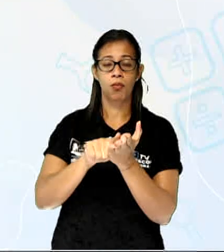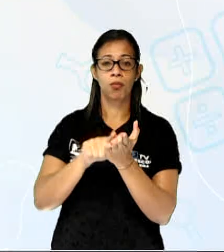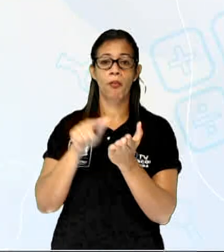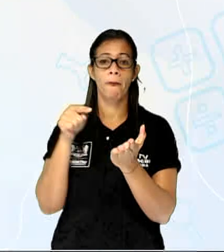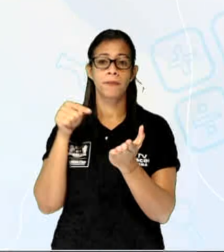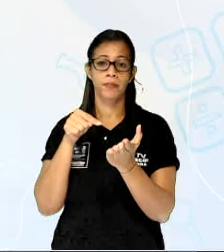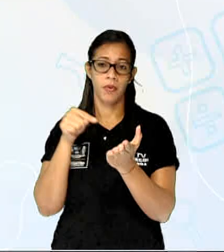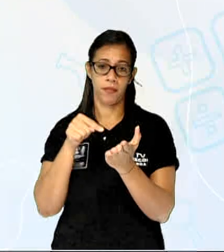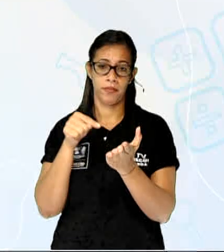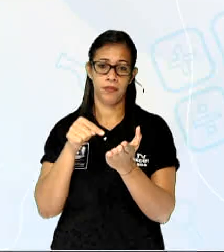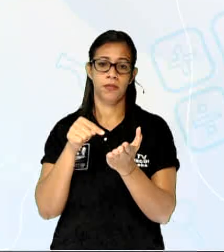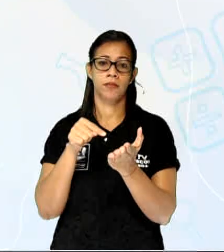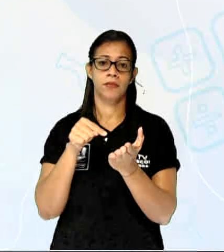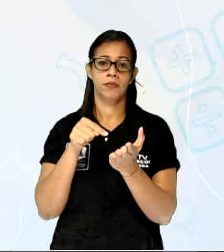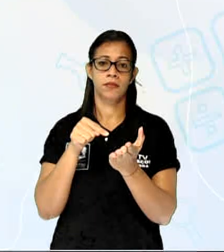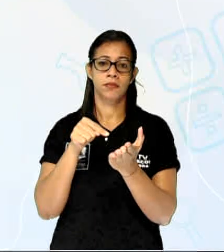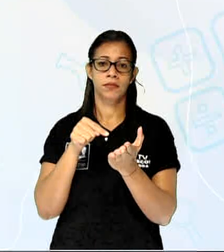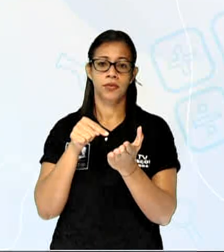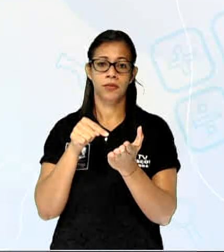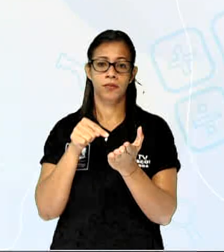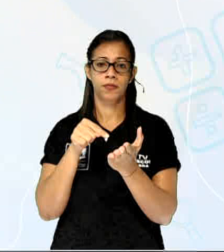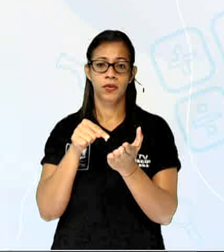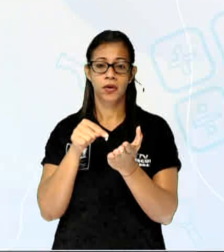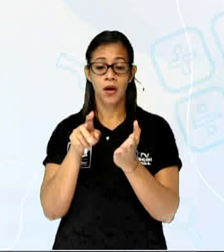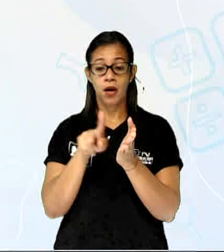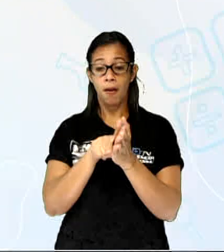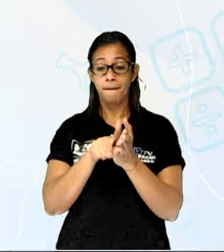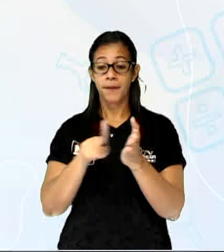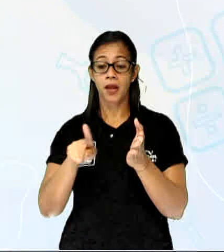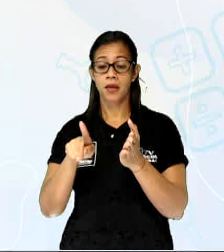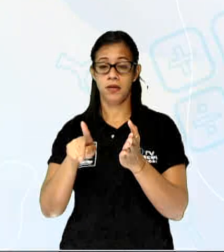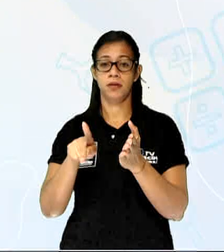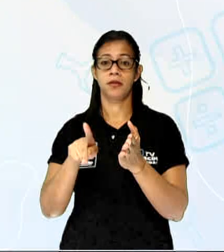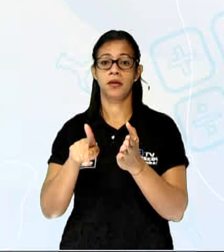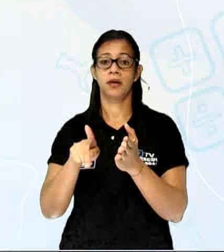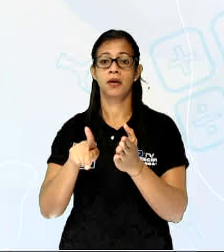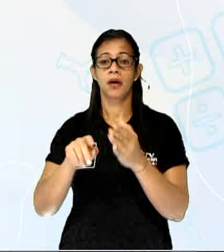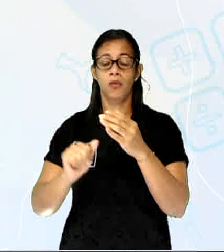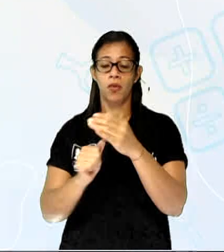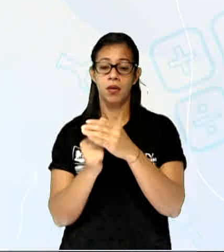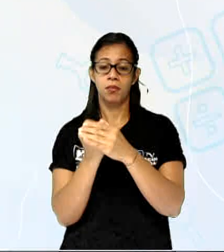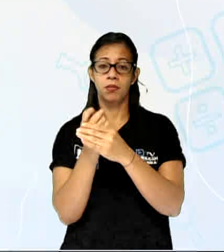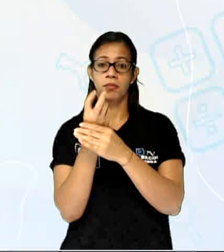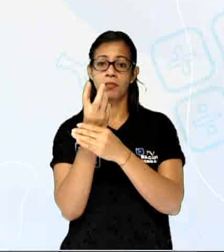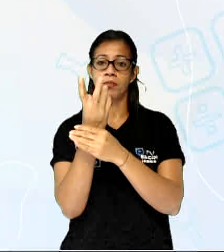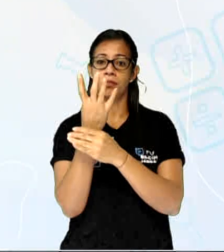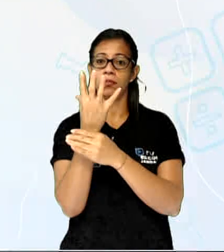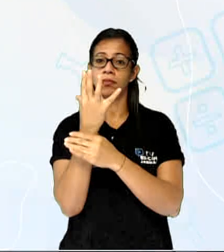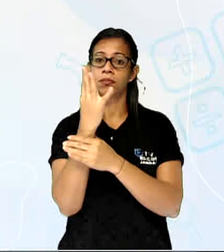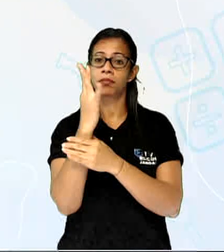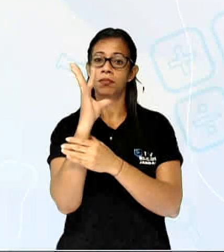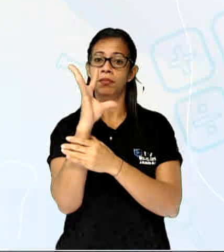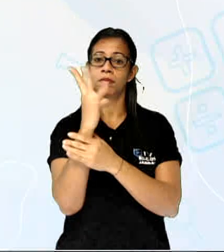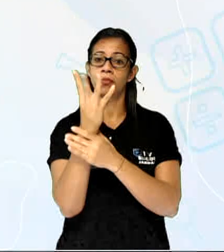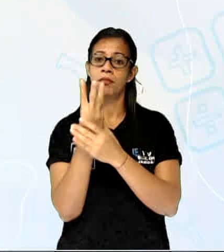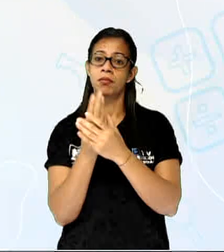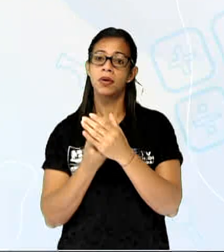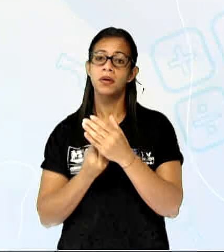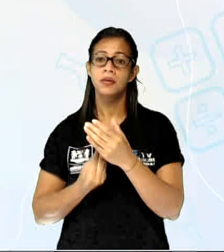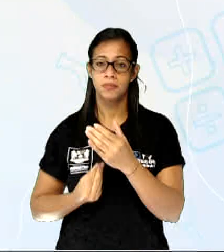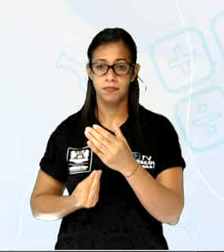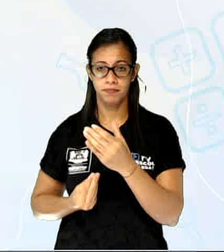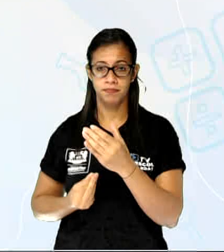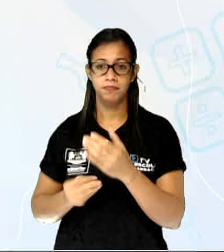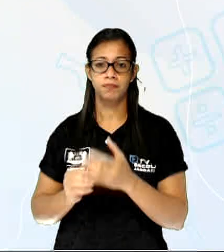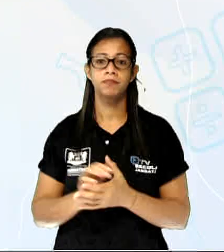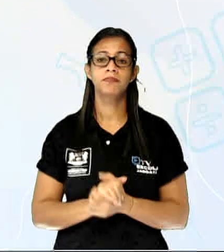preparado a partir do corpo dessa planta nos tempos antigos, né, pelos egípcios. O papiro era usado pelos antigos egípcios